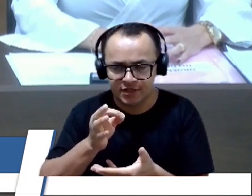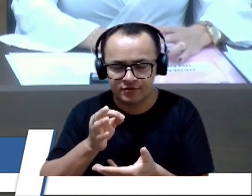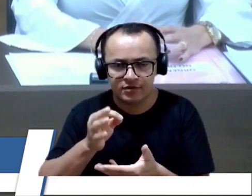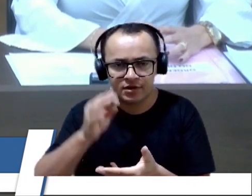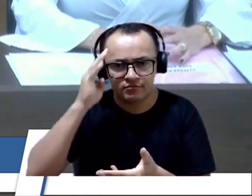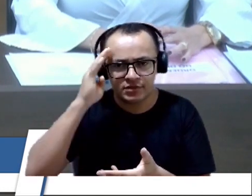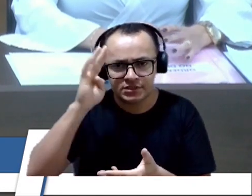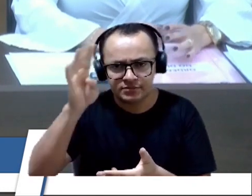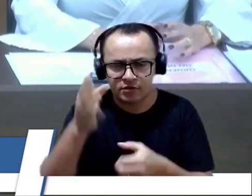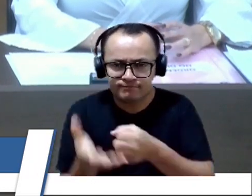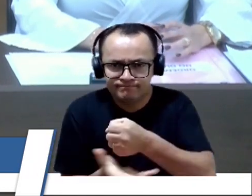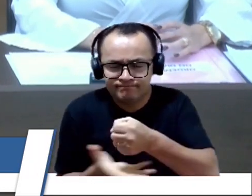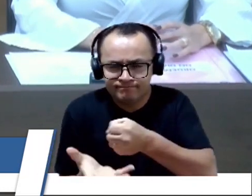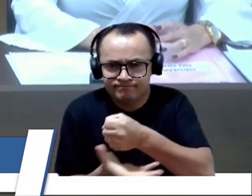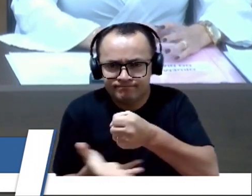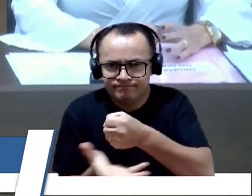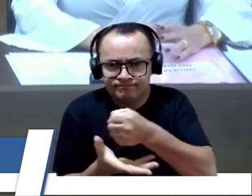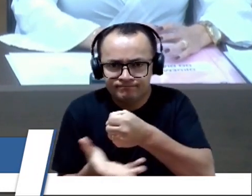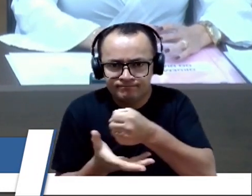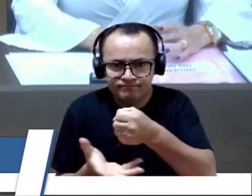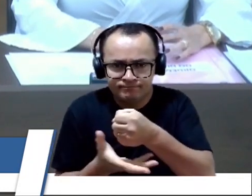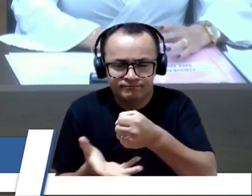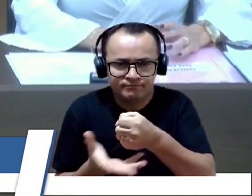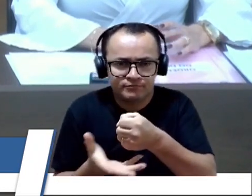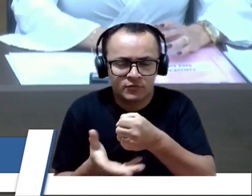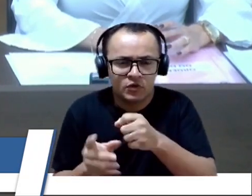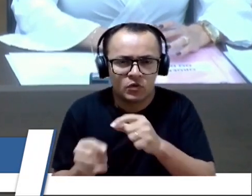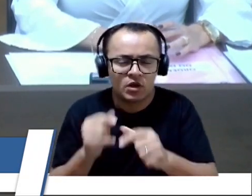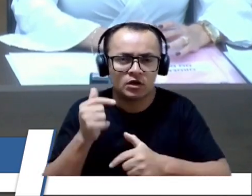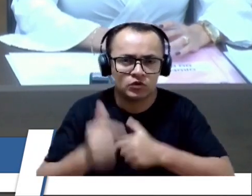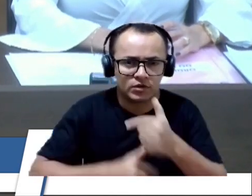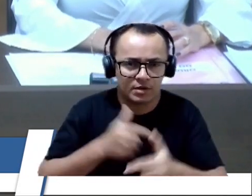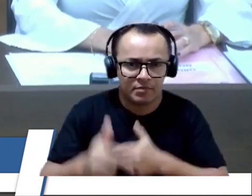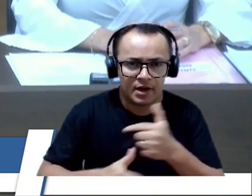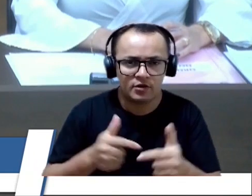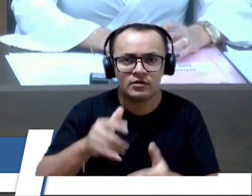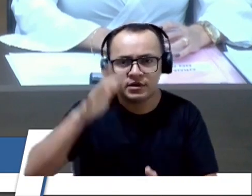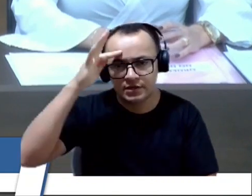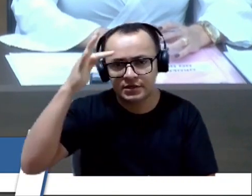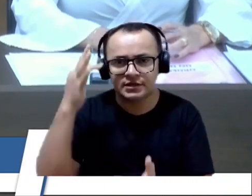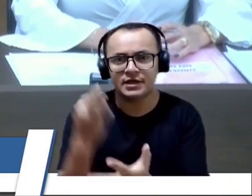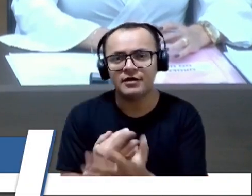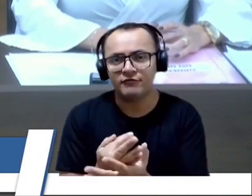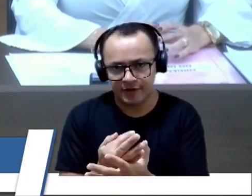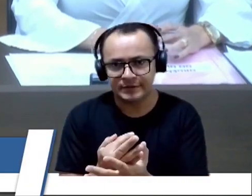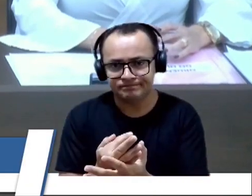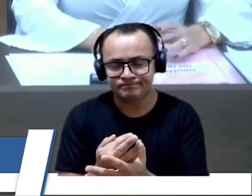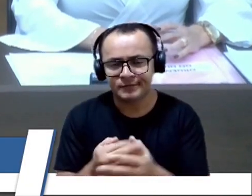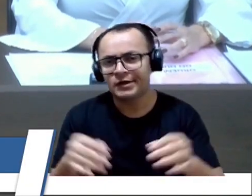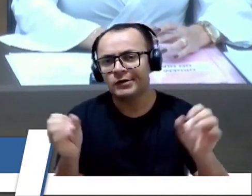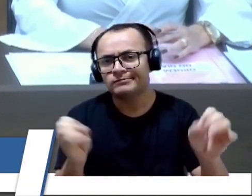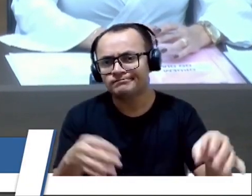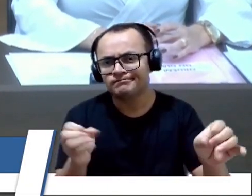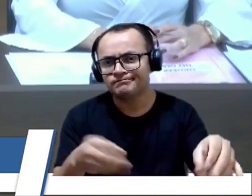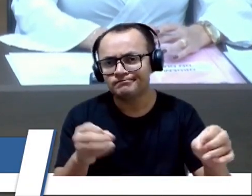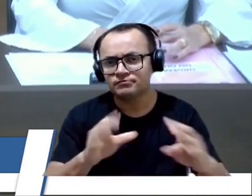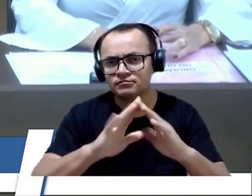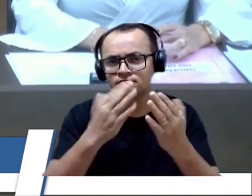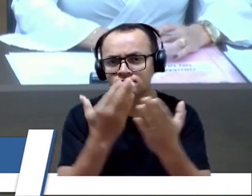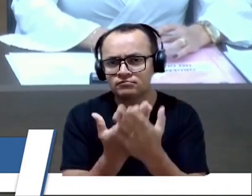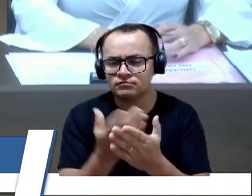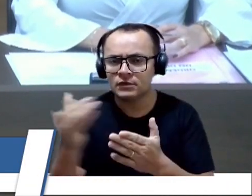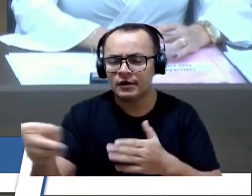da importância da família, do trabalho e da fé. Seu ensino primário foi realizado na zona rural,